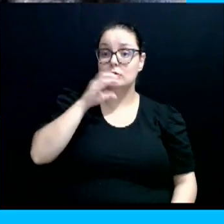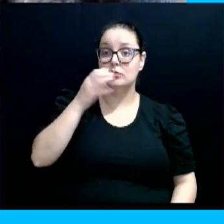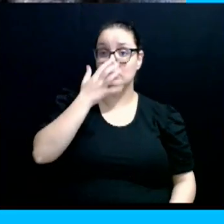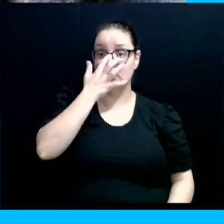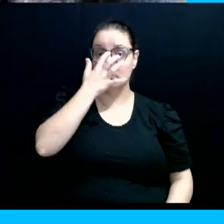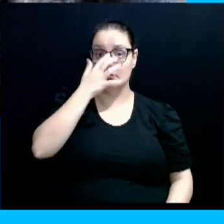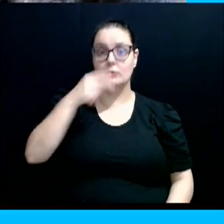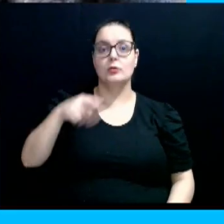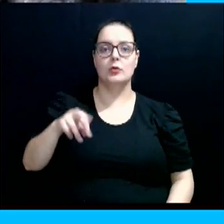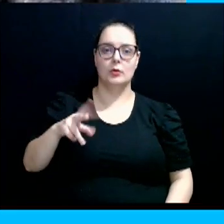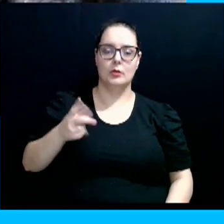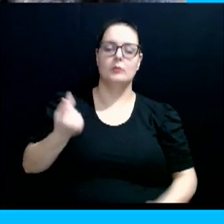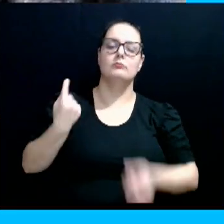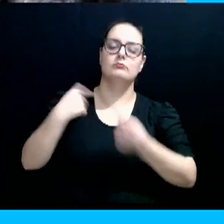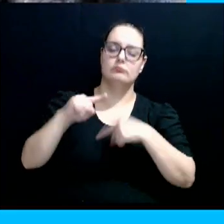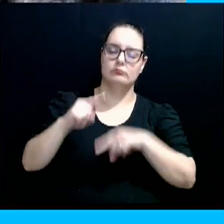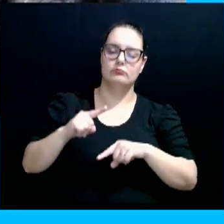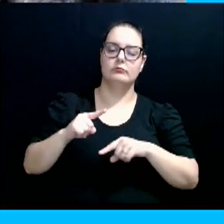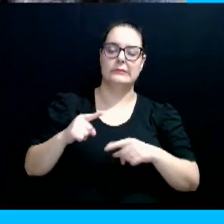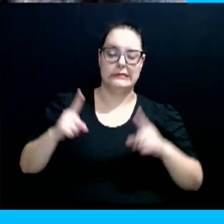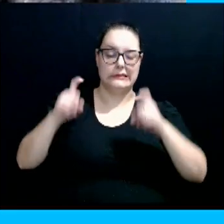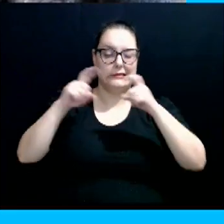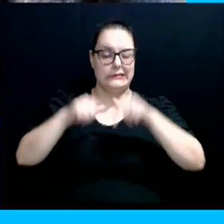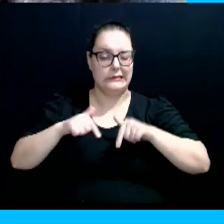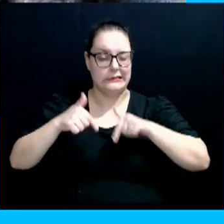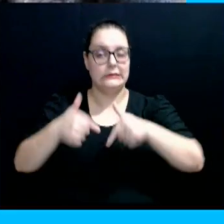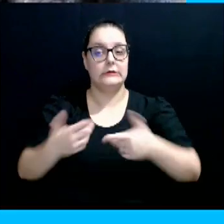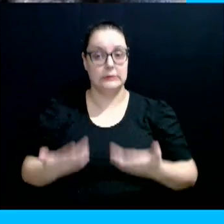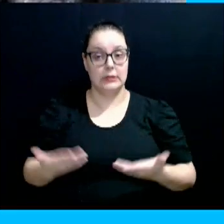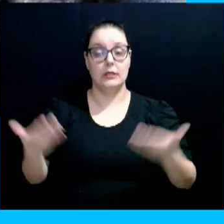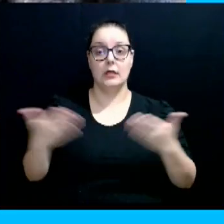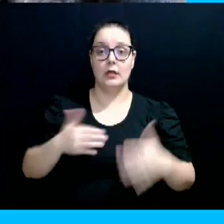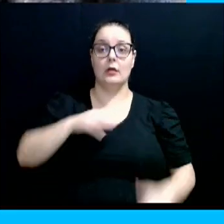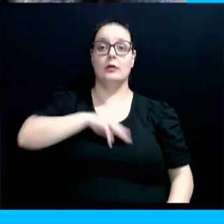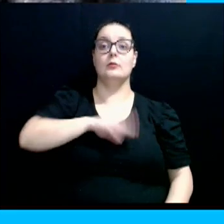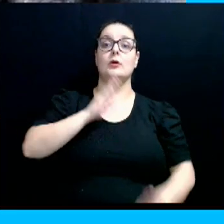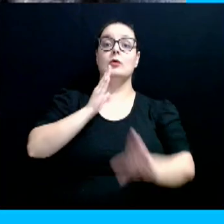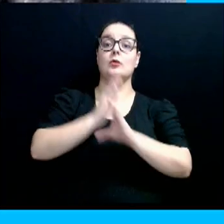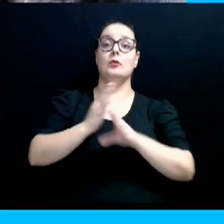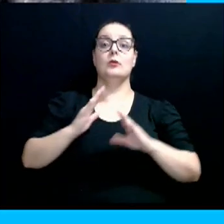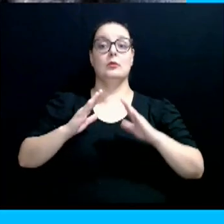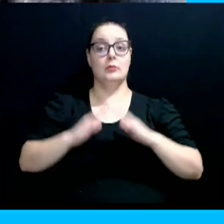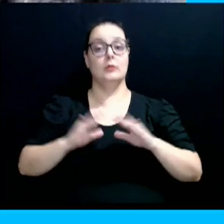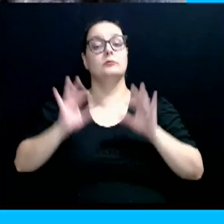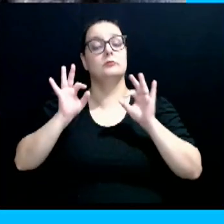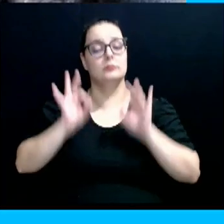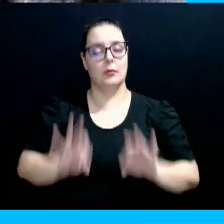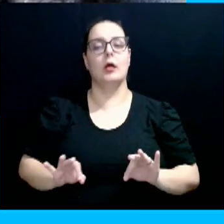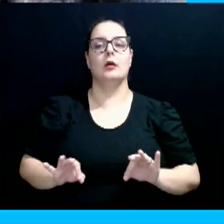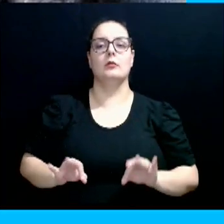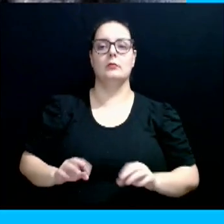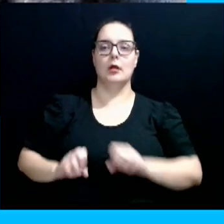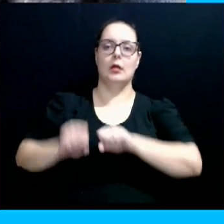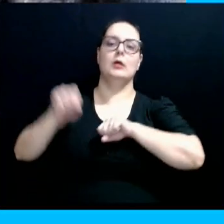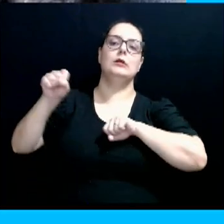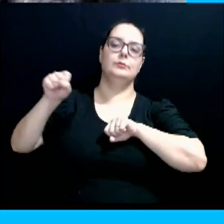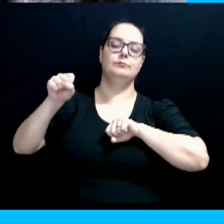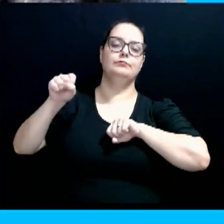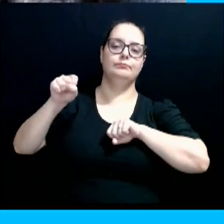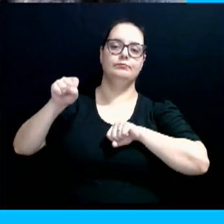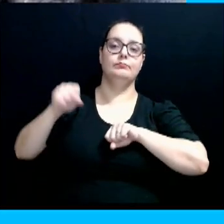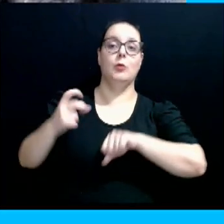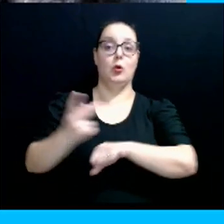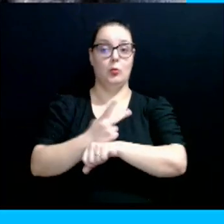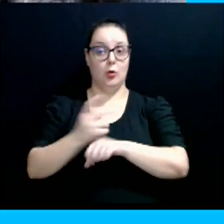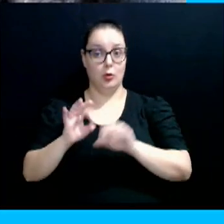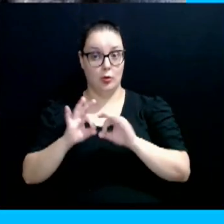a batalha crítica e agora a missão é encontrar um lar definitivo para este herói. Noronha busca uma família